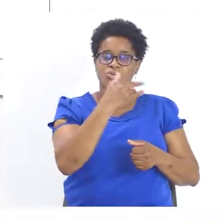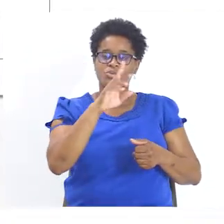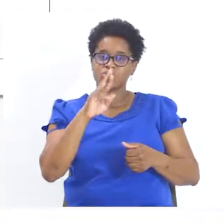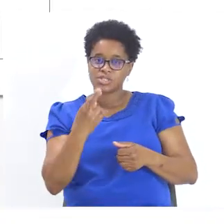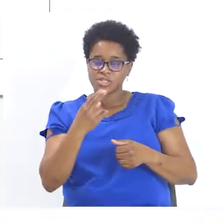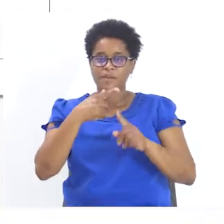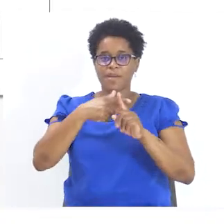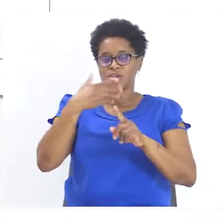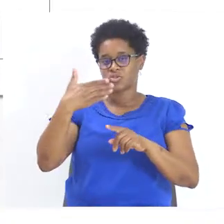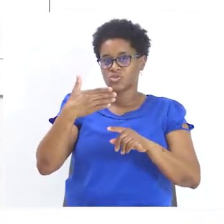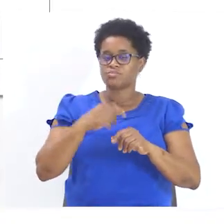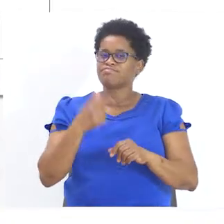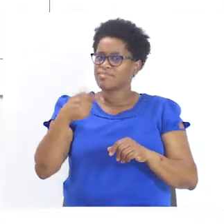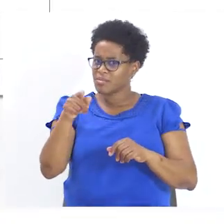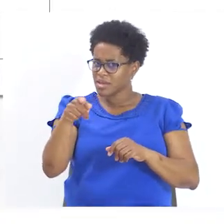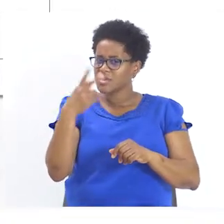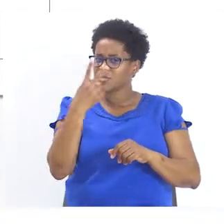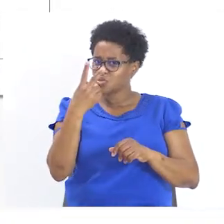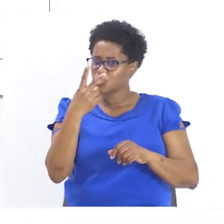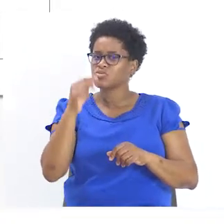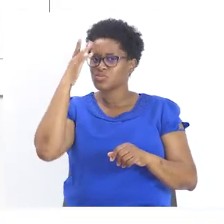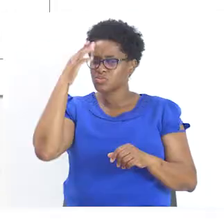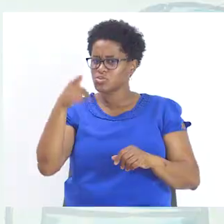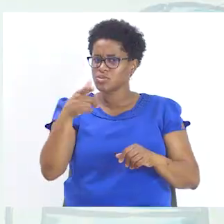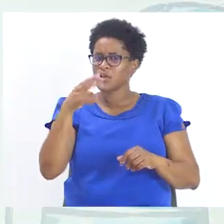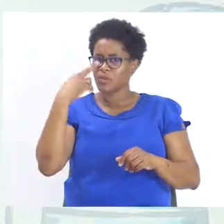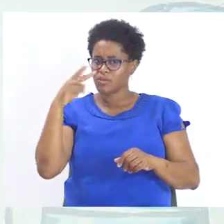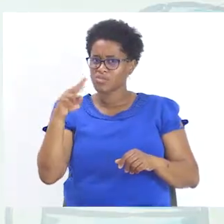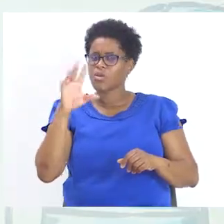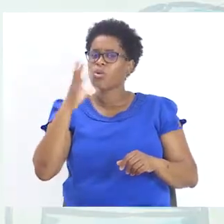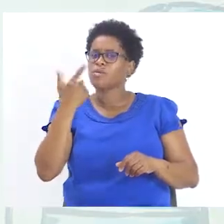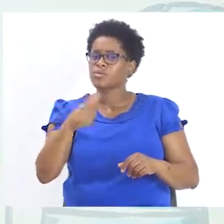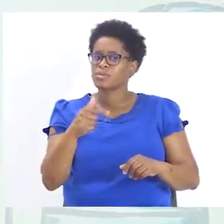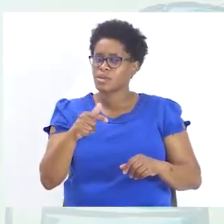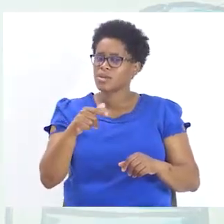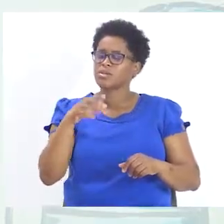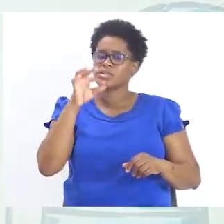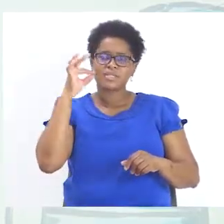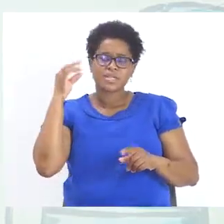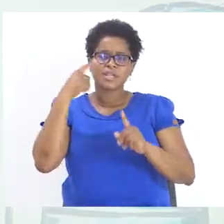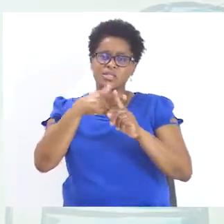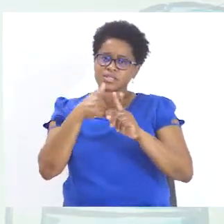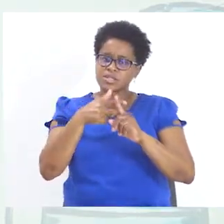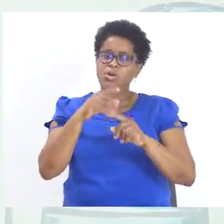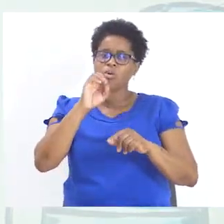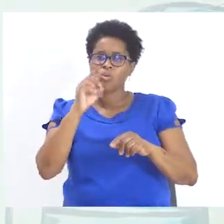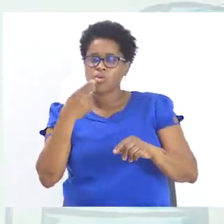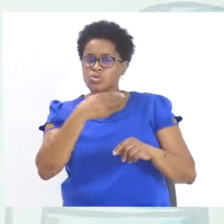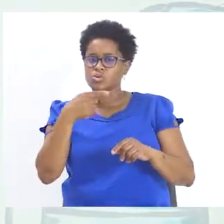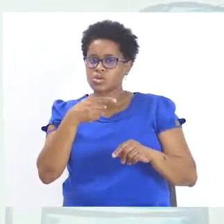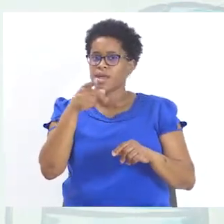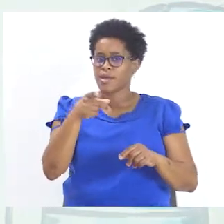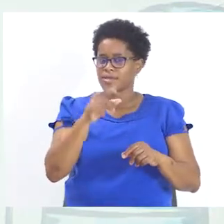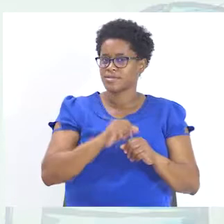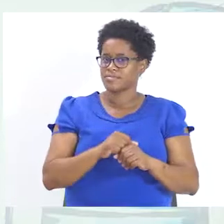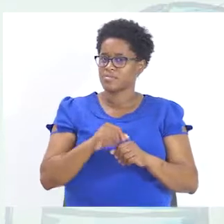2x mais 1, temos aqui duas expressões. Nós vimos quando existe o sinal de adição ou subtração,